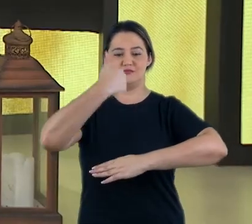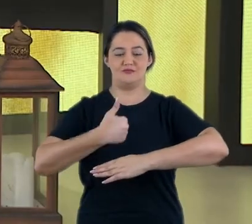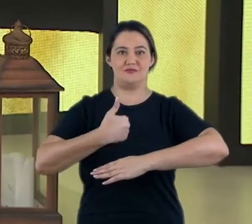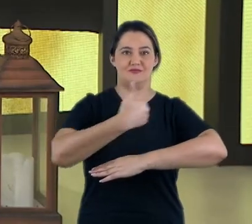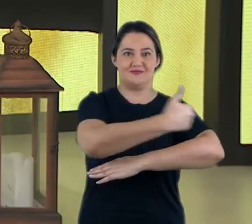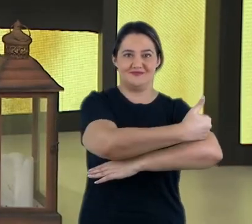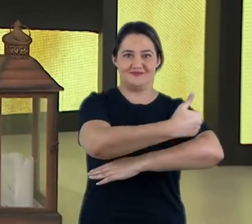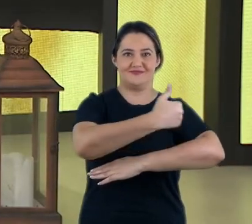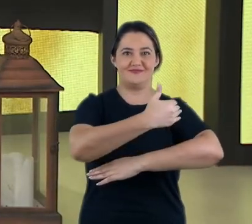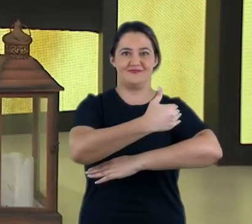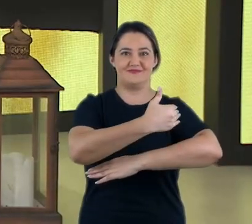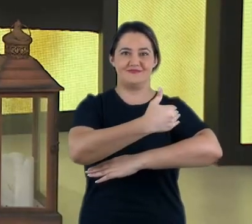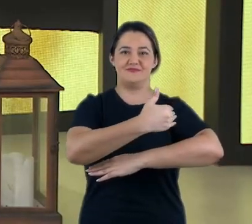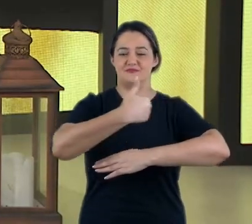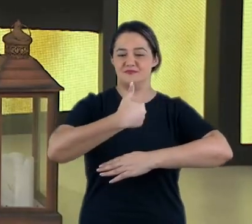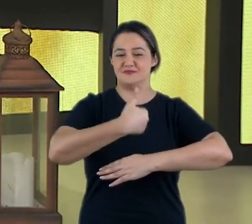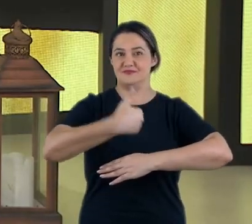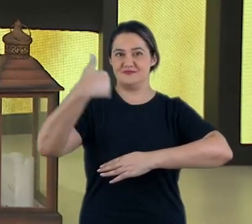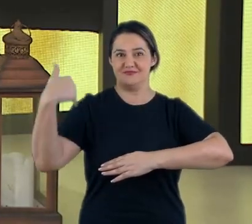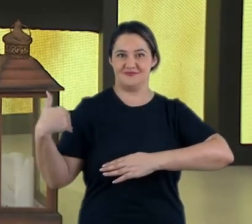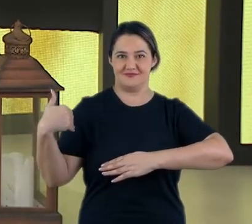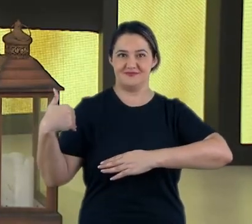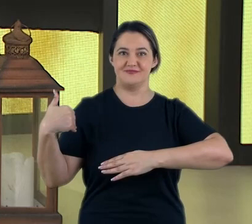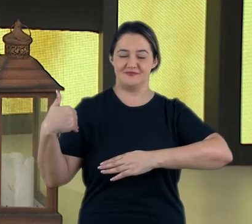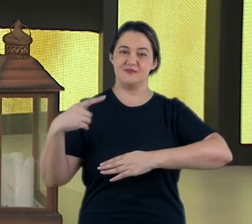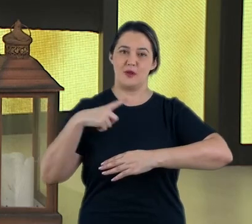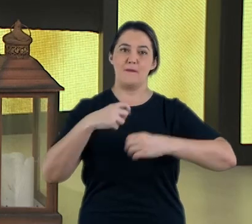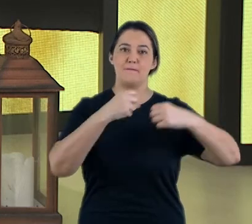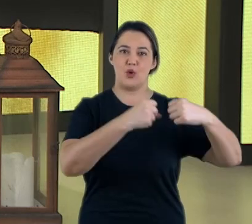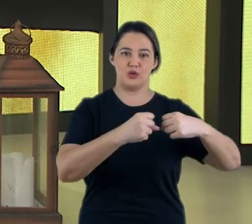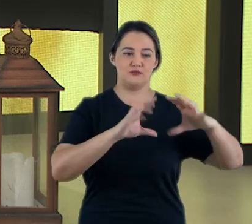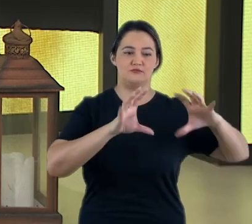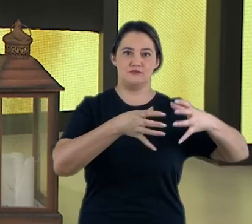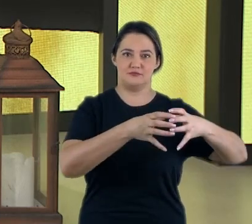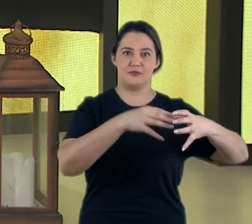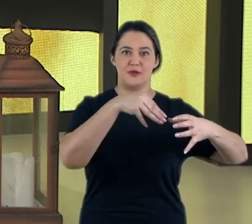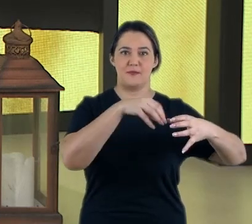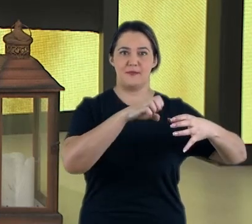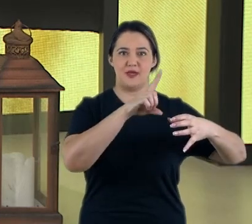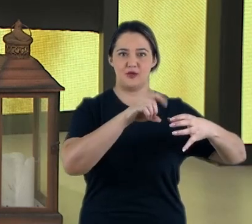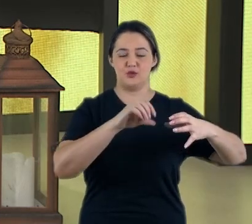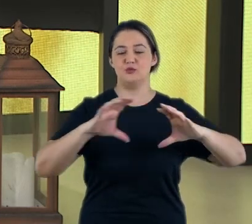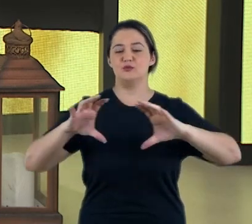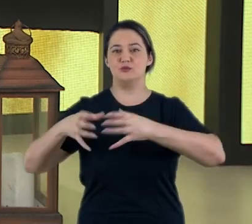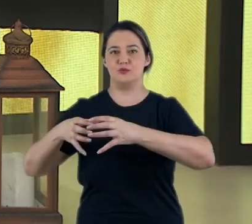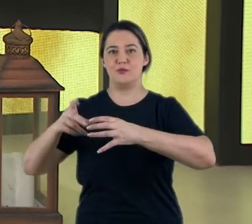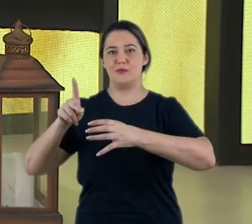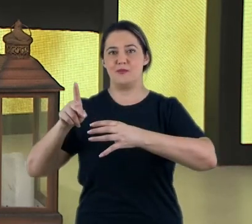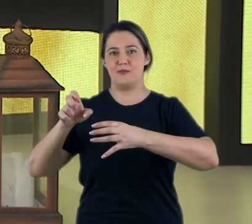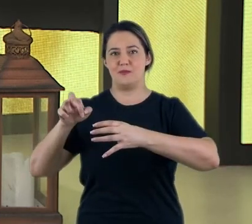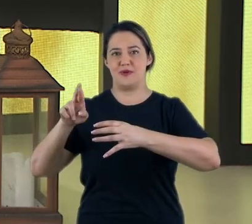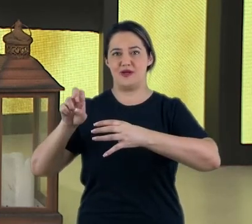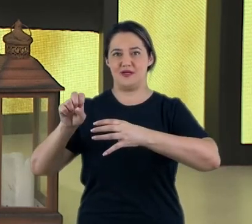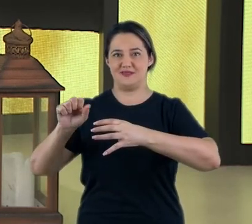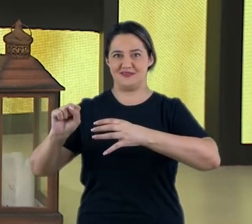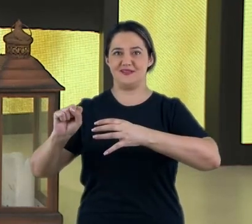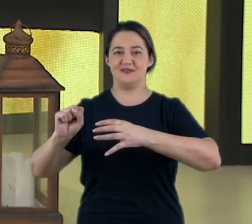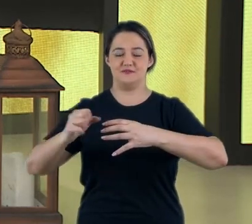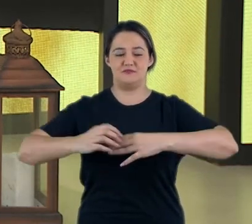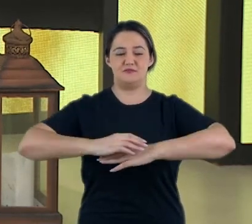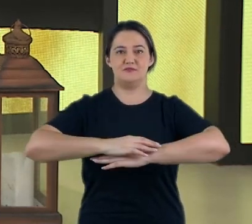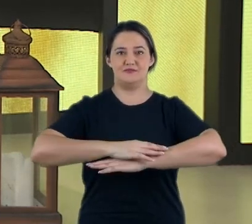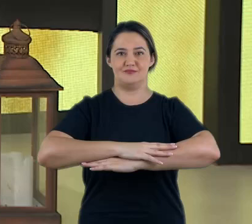aqui implícito que consiste na representação das 2 potências que fizeram parte do segundo reino mundial